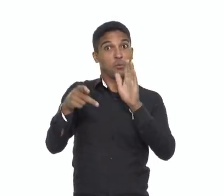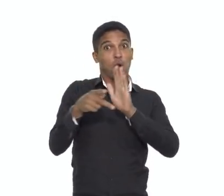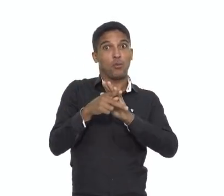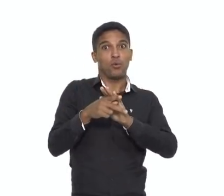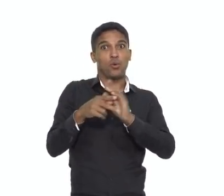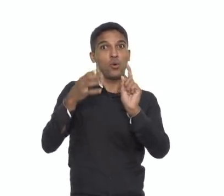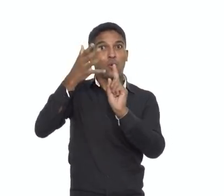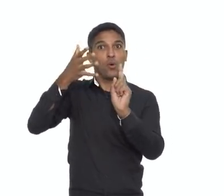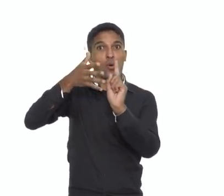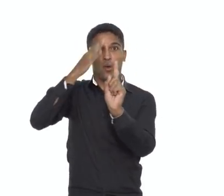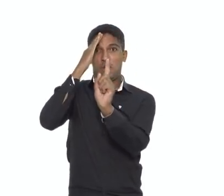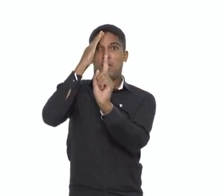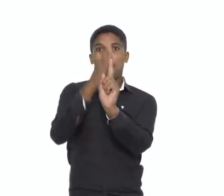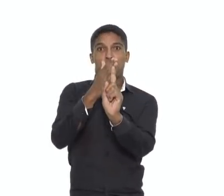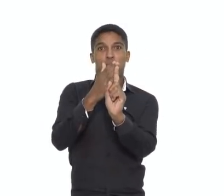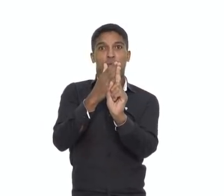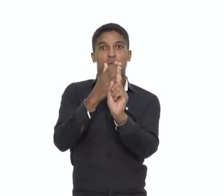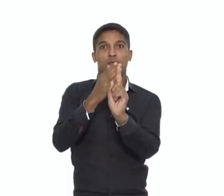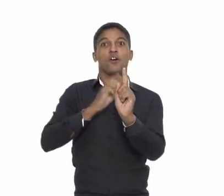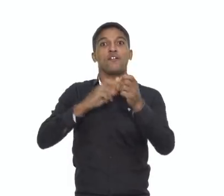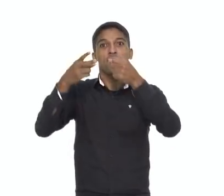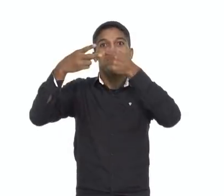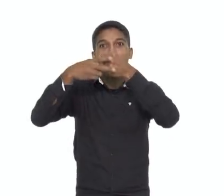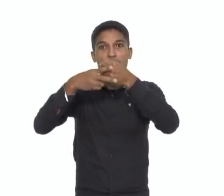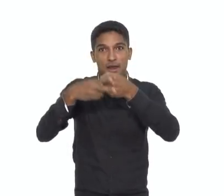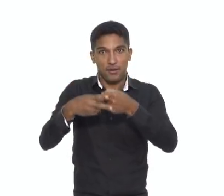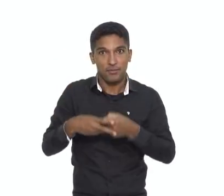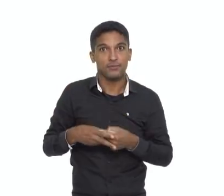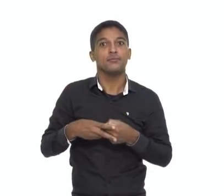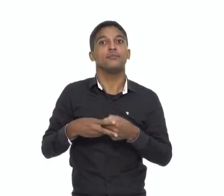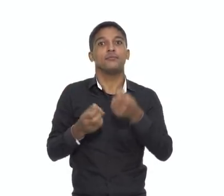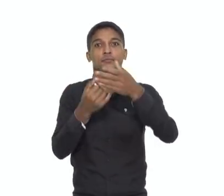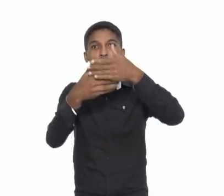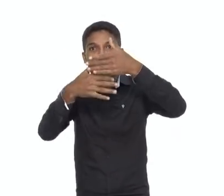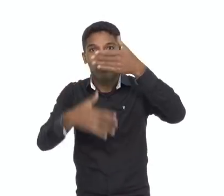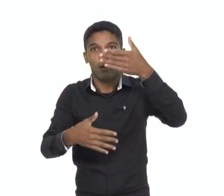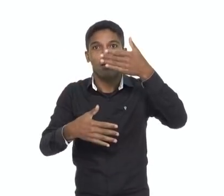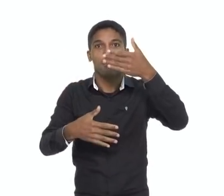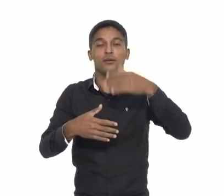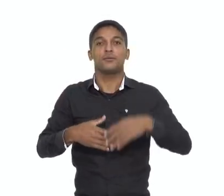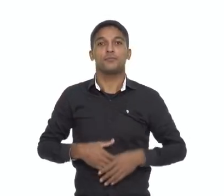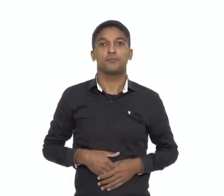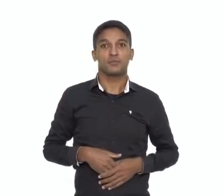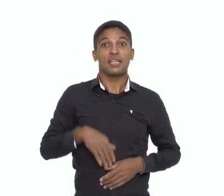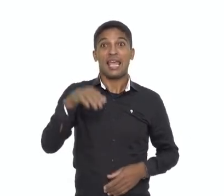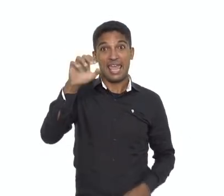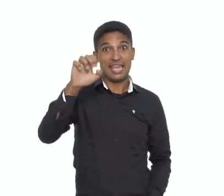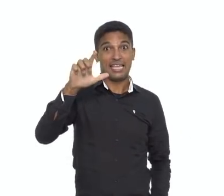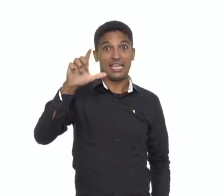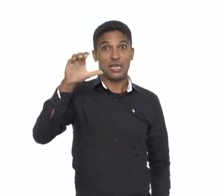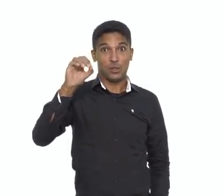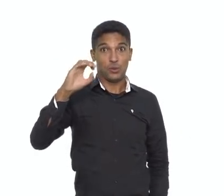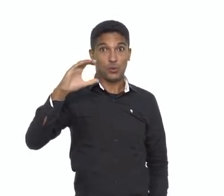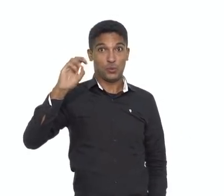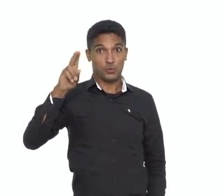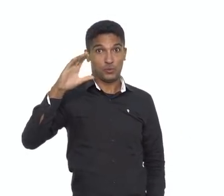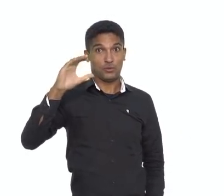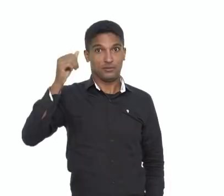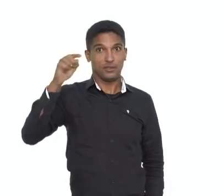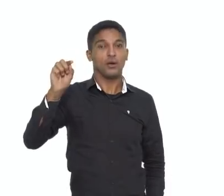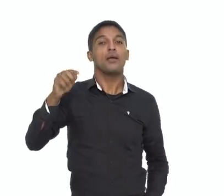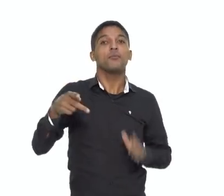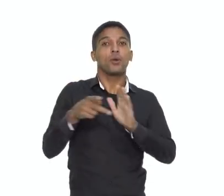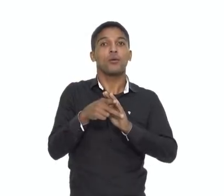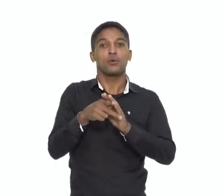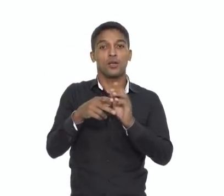discurso direto. Então eu tenho o uso dos verbos de locução, verbos de elocução, que anunciam o